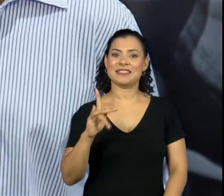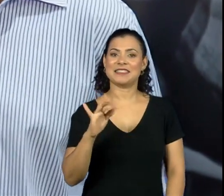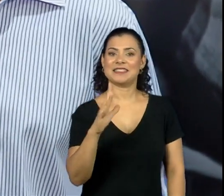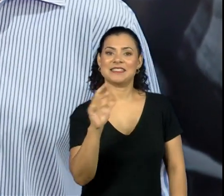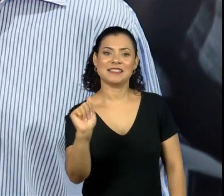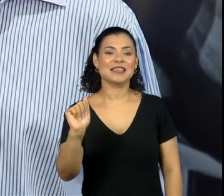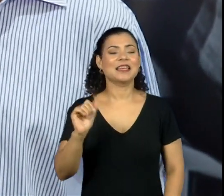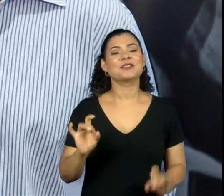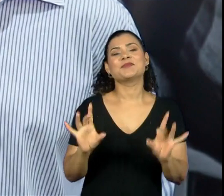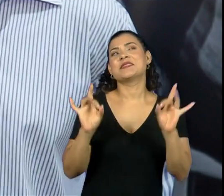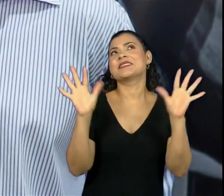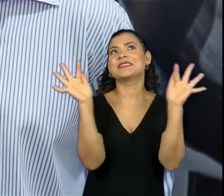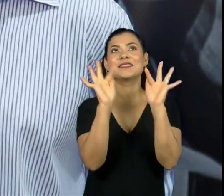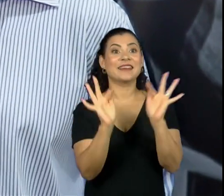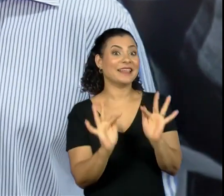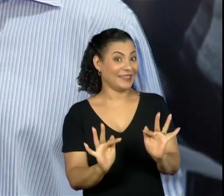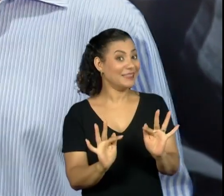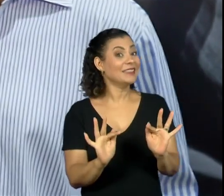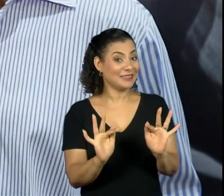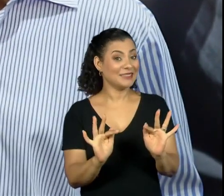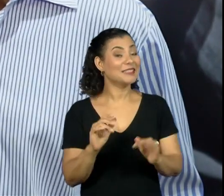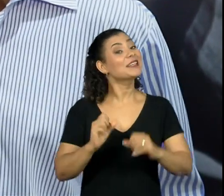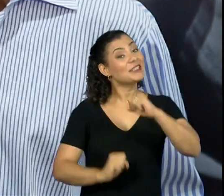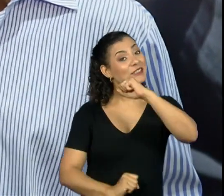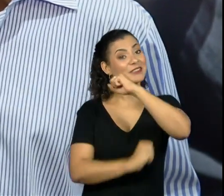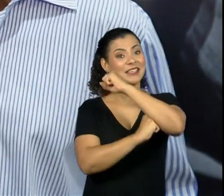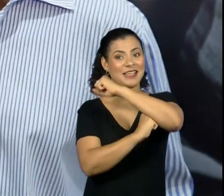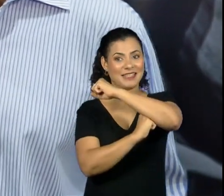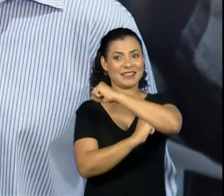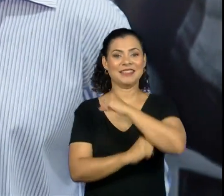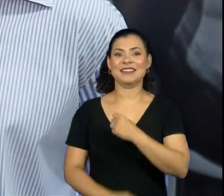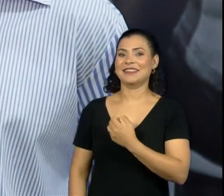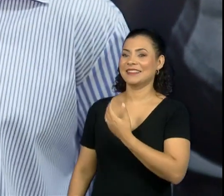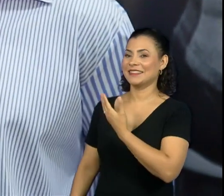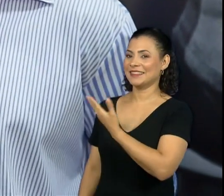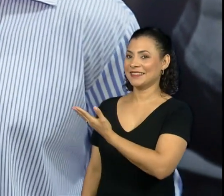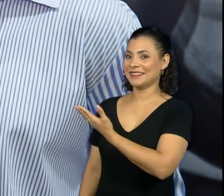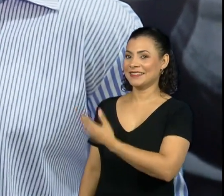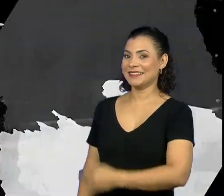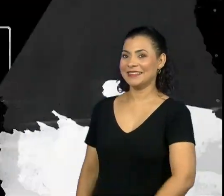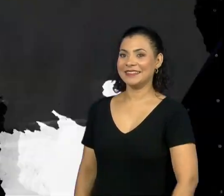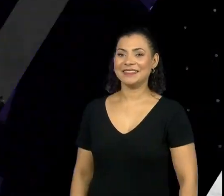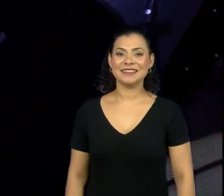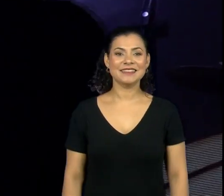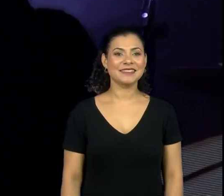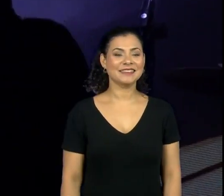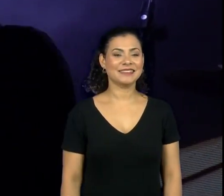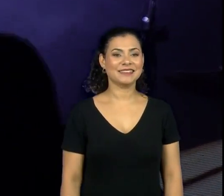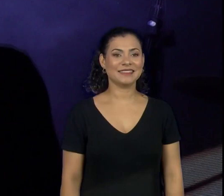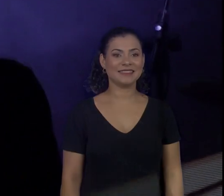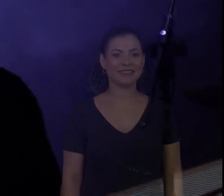tardezinhas serem mais felizes, Tiaguinho, senhoras e senhores.